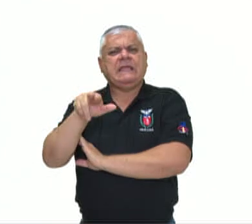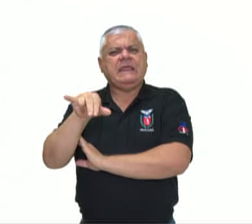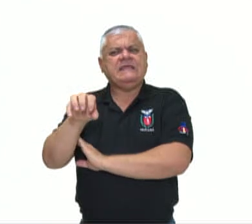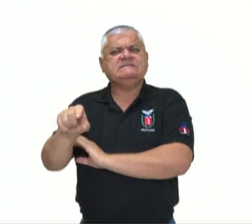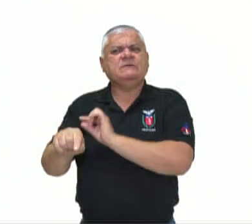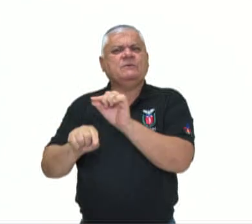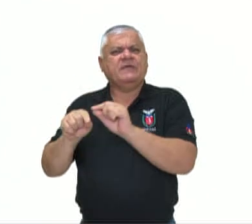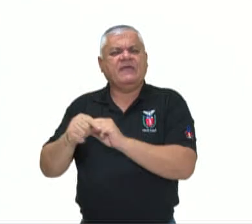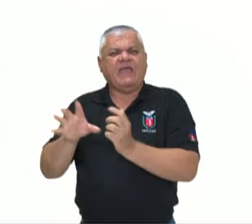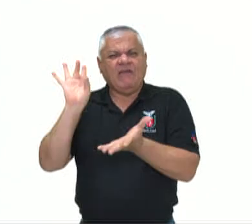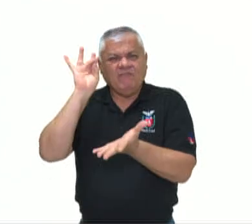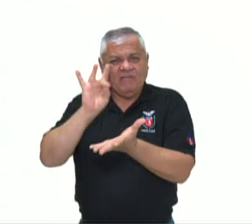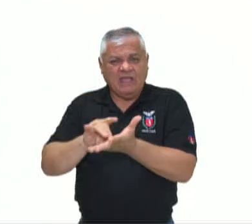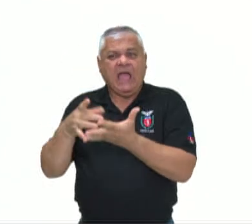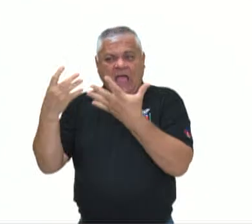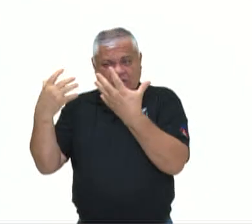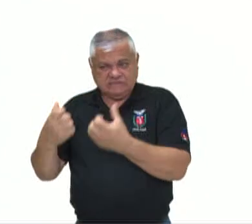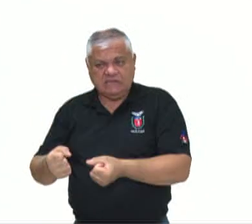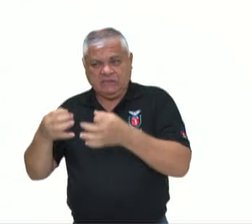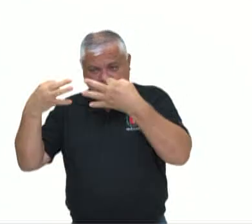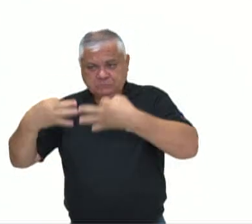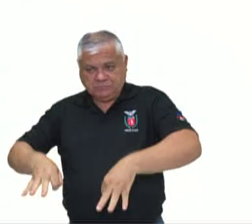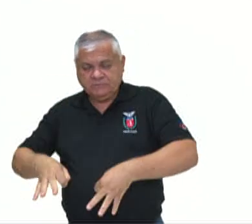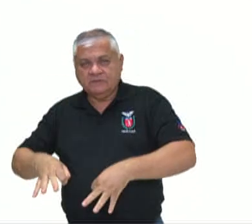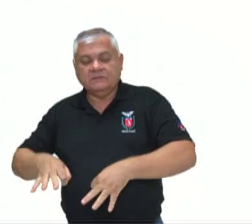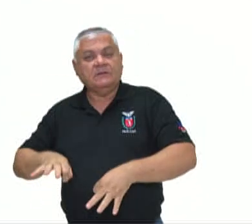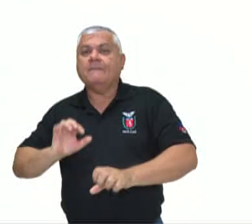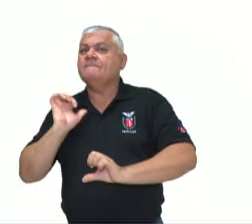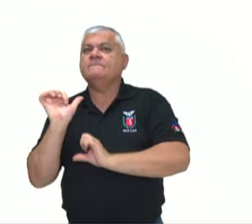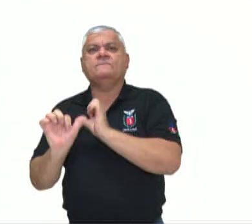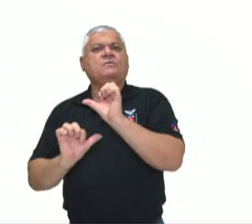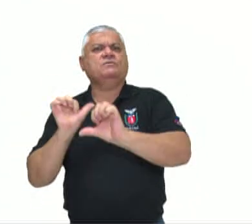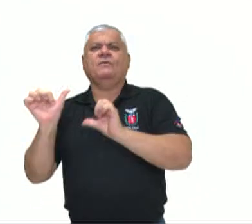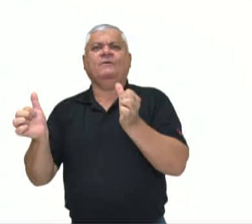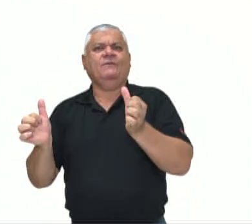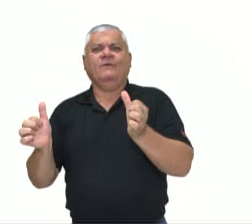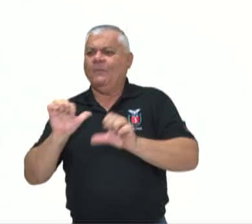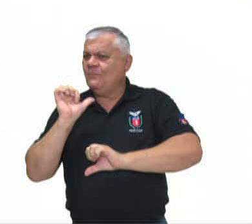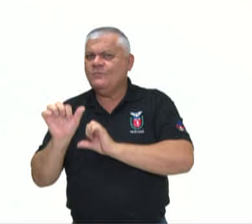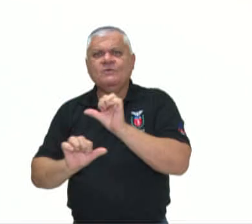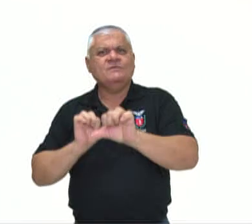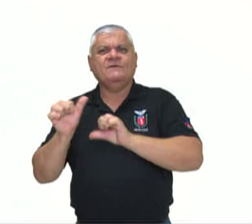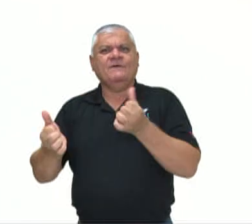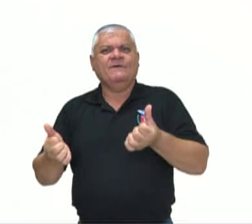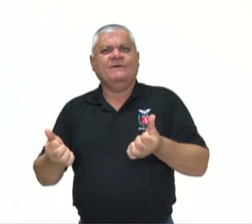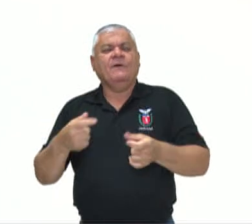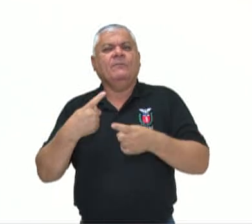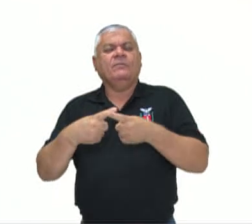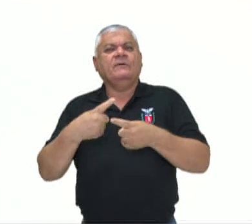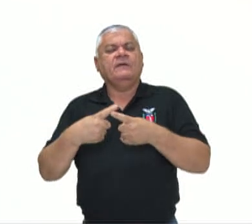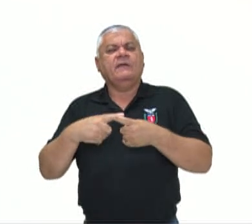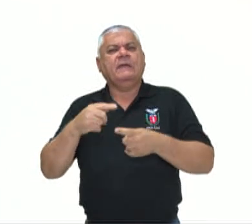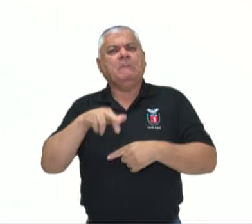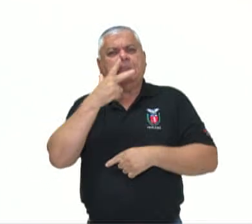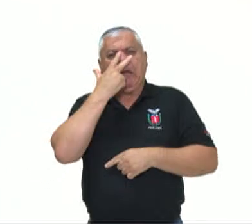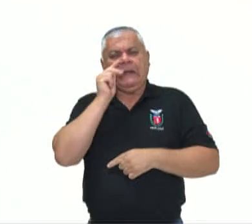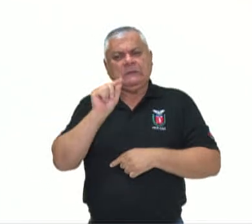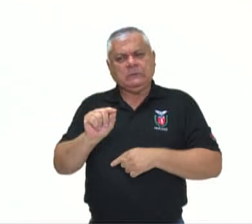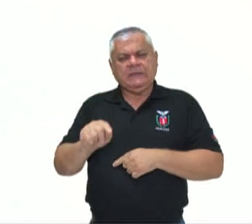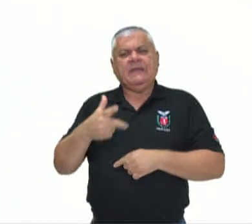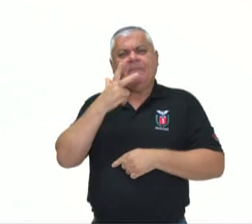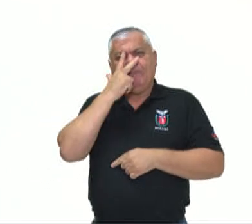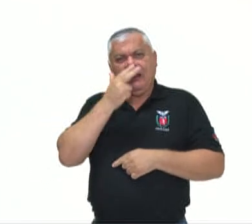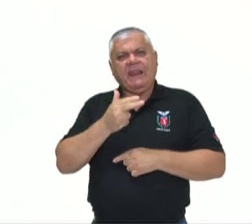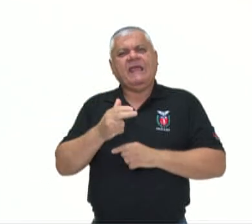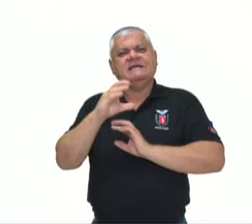que verdades aceitas como definitivas foram colocadas em questão. Isso caracterizou o que compreendemos como a crise